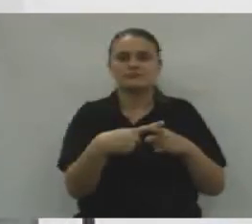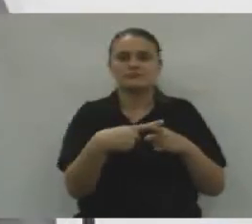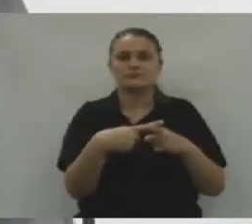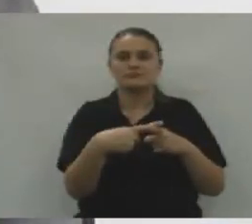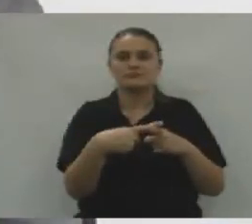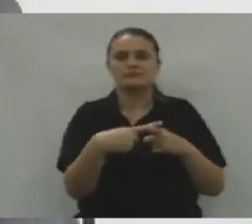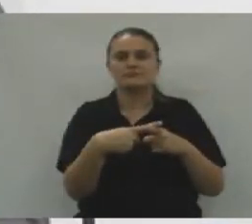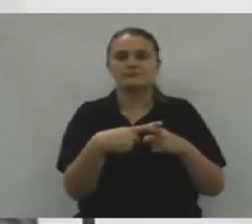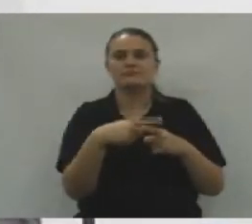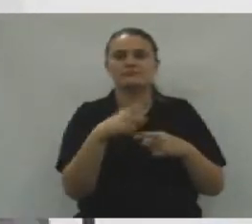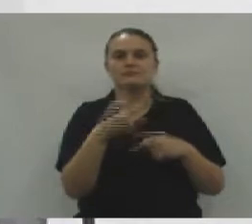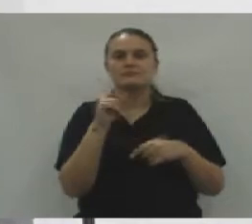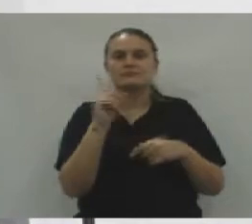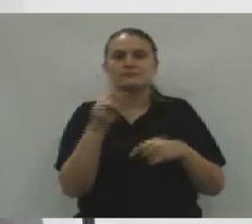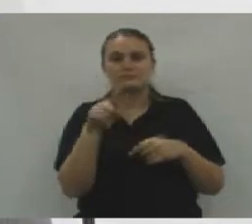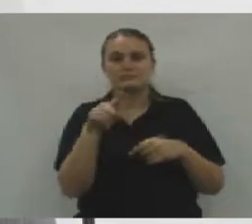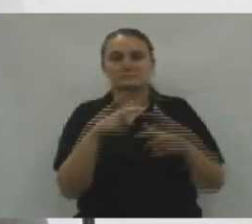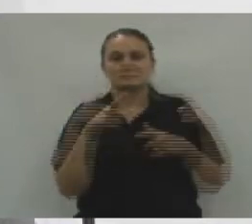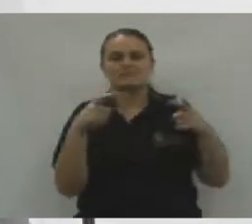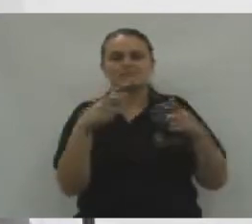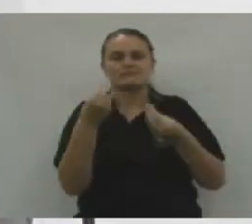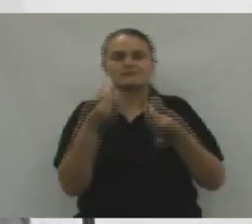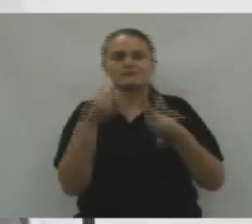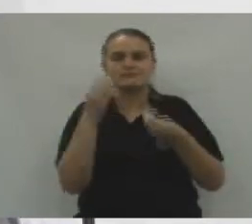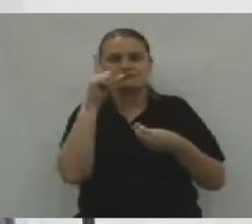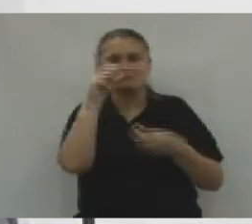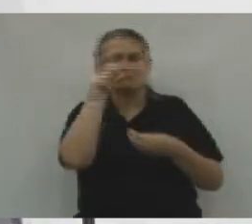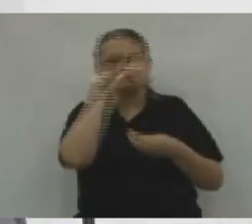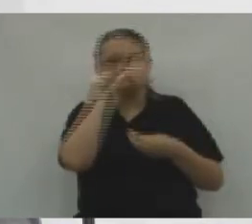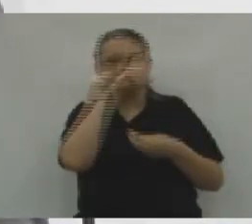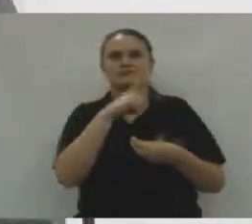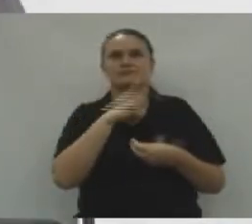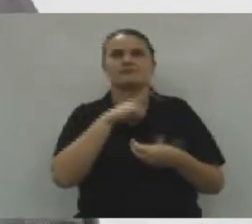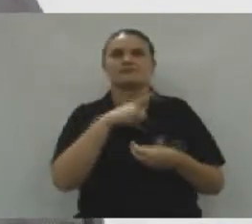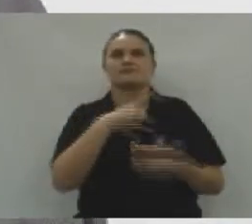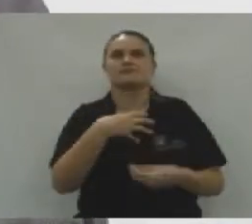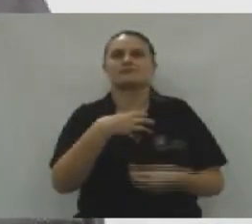é digamos assim, o maior gargalo e maior dificuldade dos nossos agricultores.